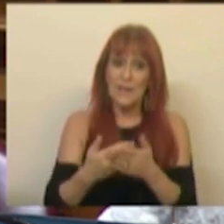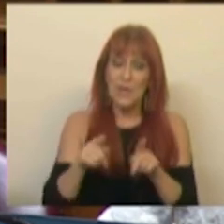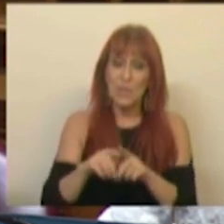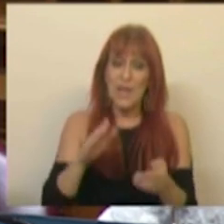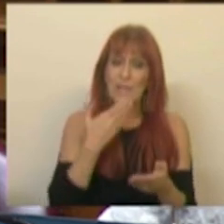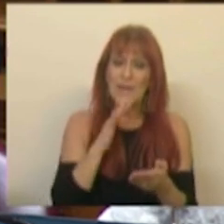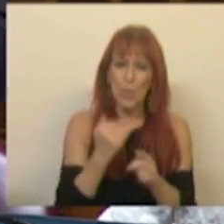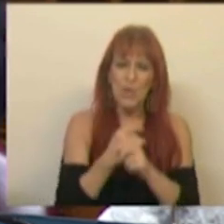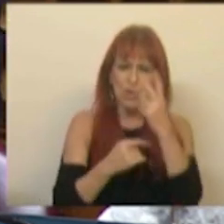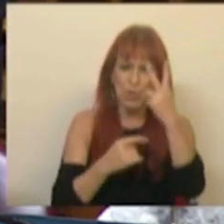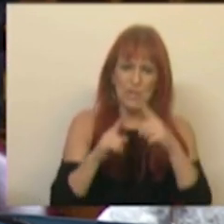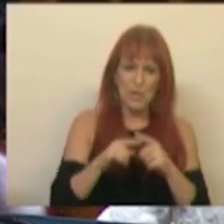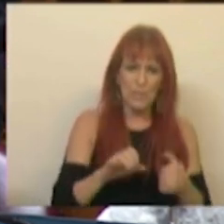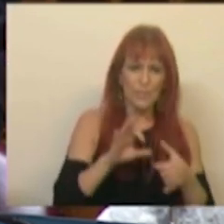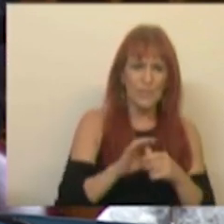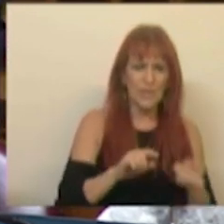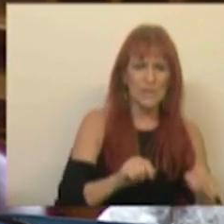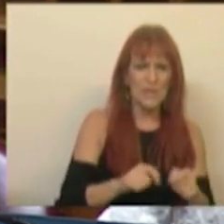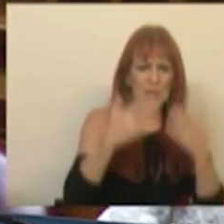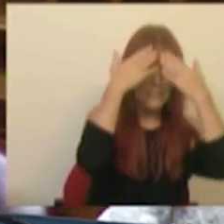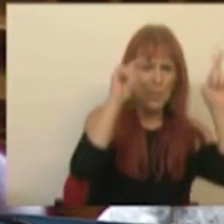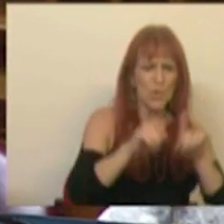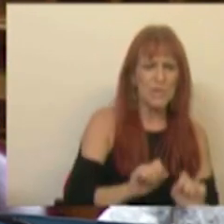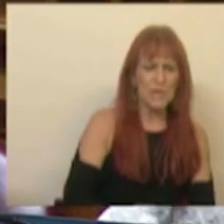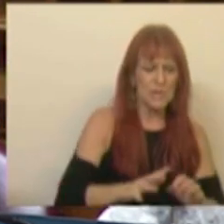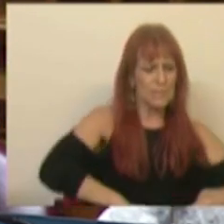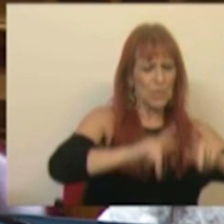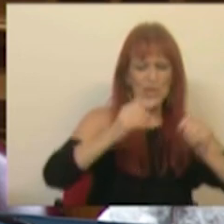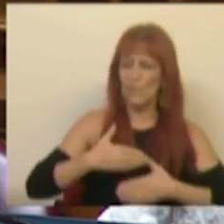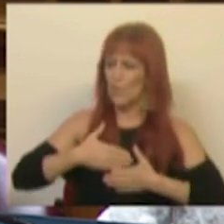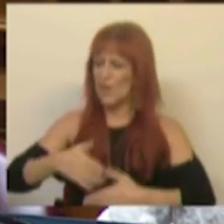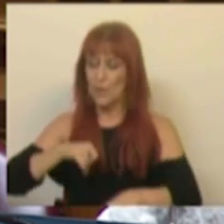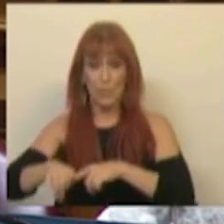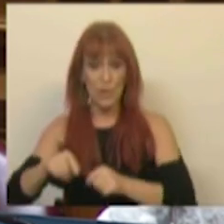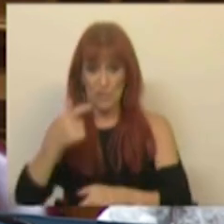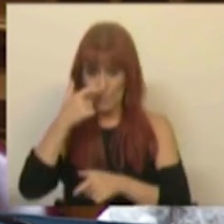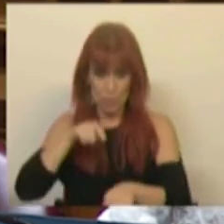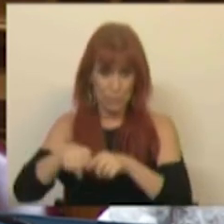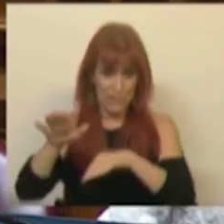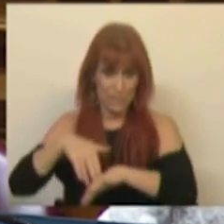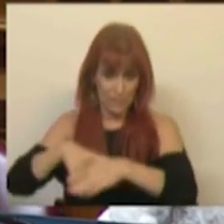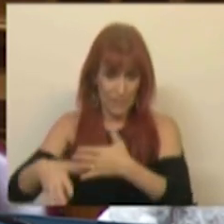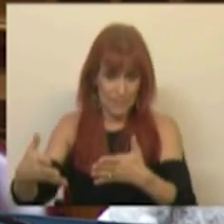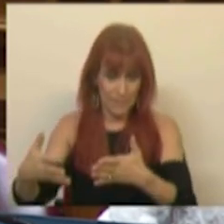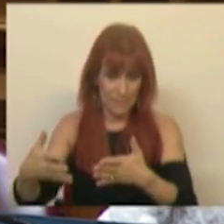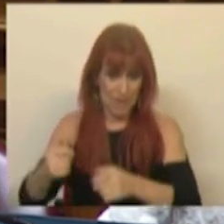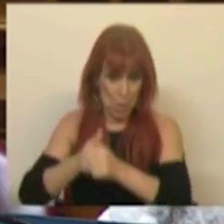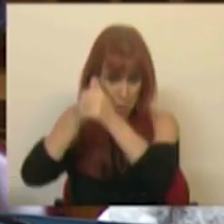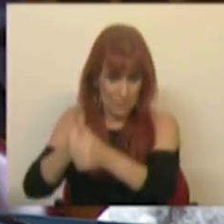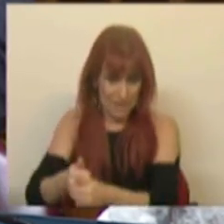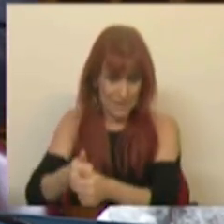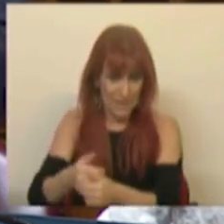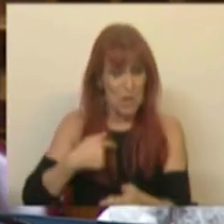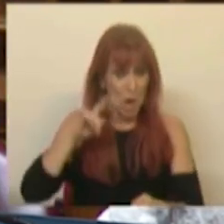duas coisas apenas: maturidade democrática do país e vontade política dos políticos cumprir-se.